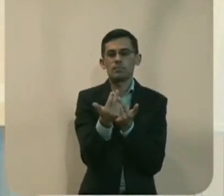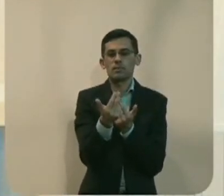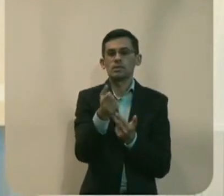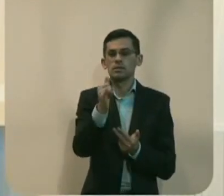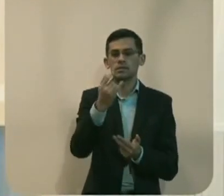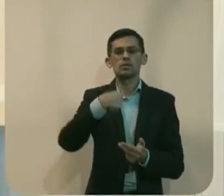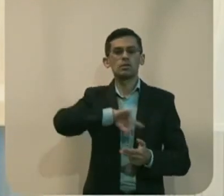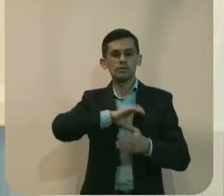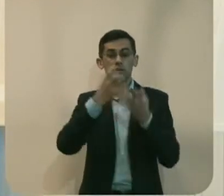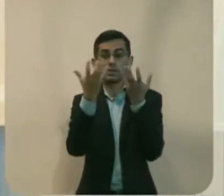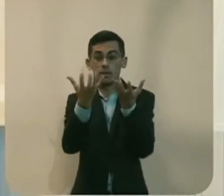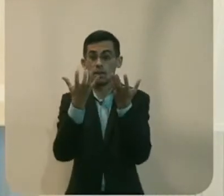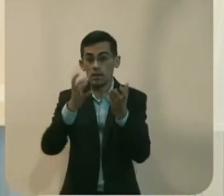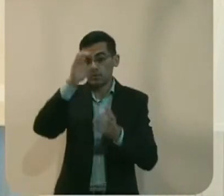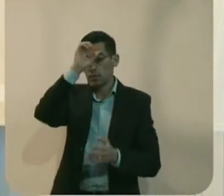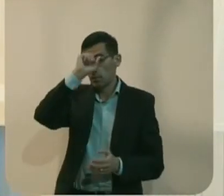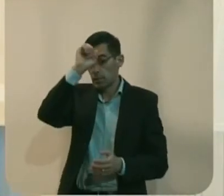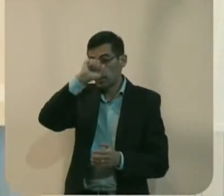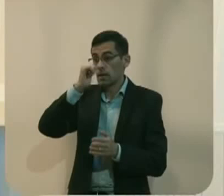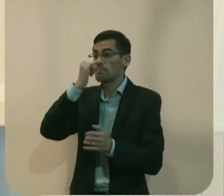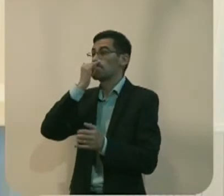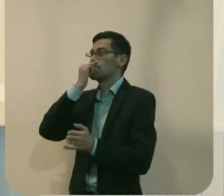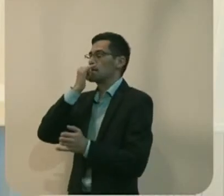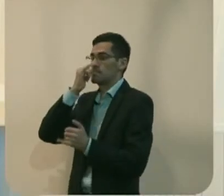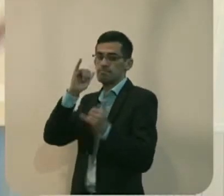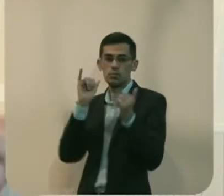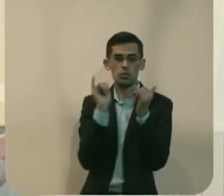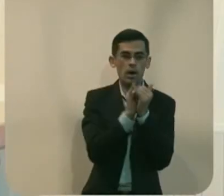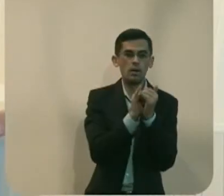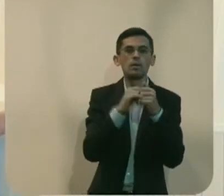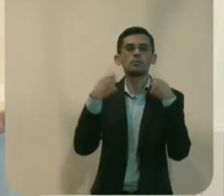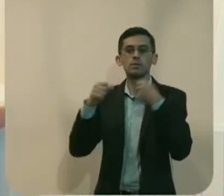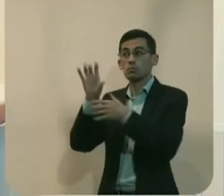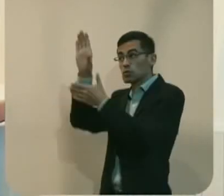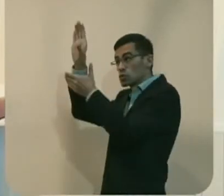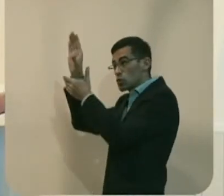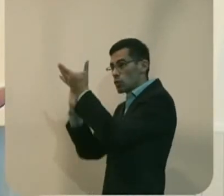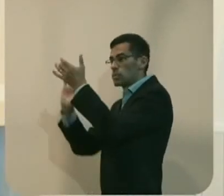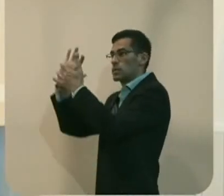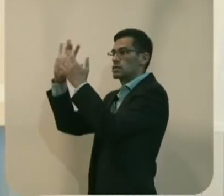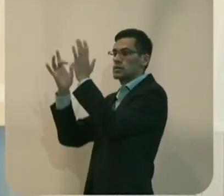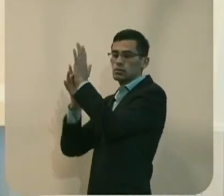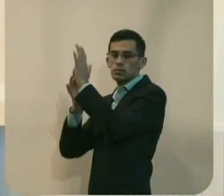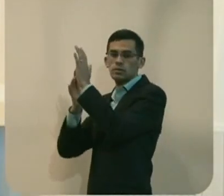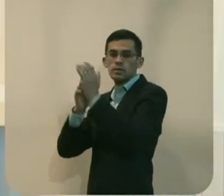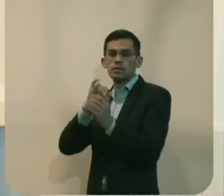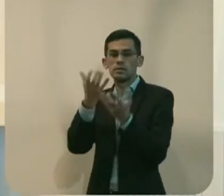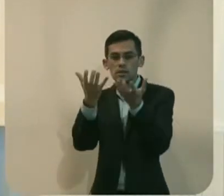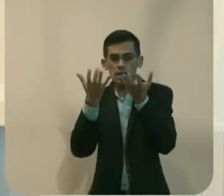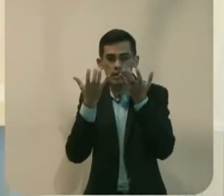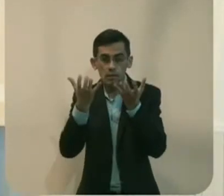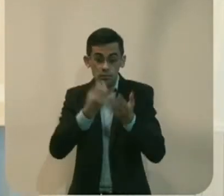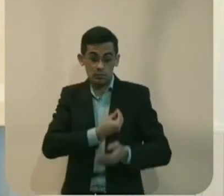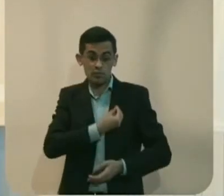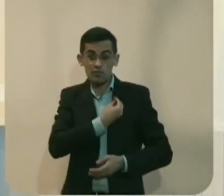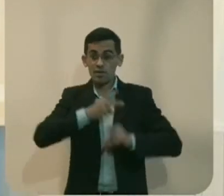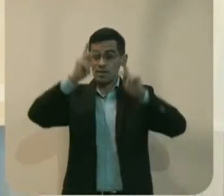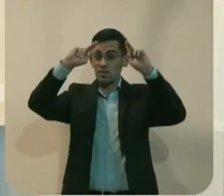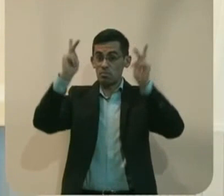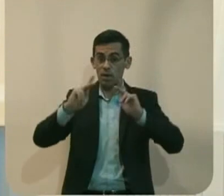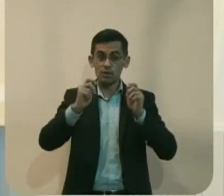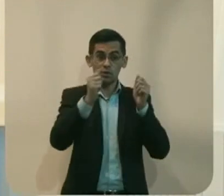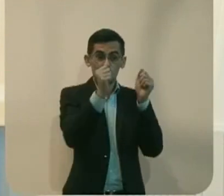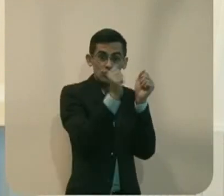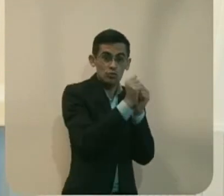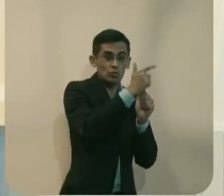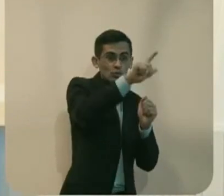Se a gente quer aprender a perdoar, a gente tem que aprender a copiar Jesus. Se a gente quer aprender a viver em paz com as